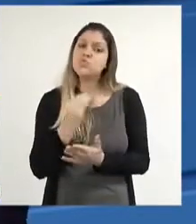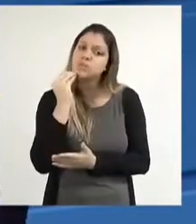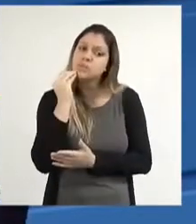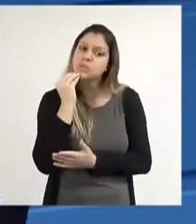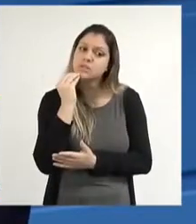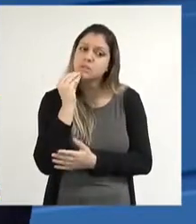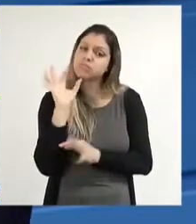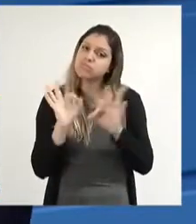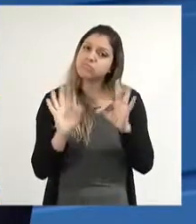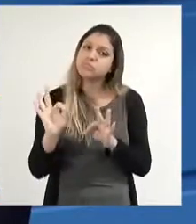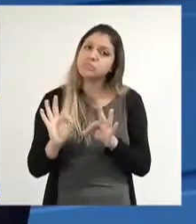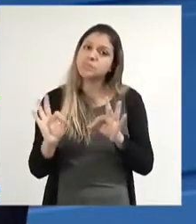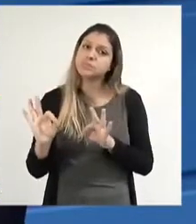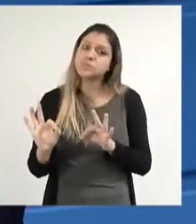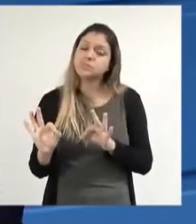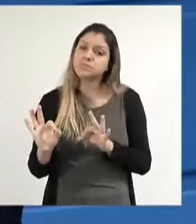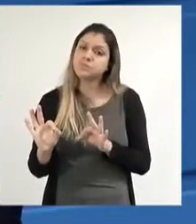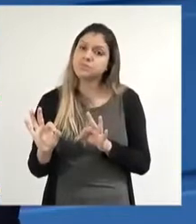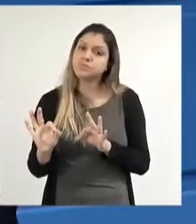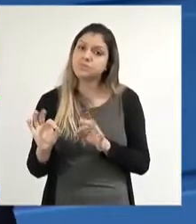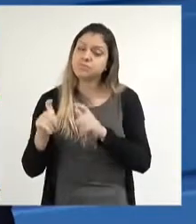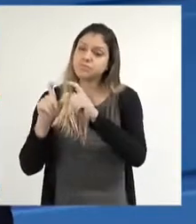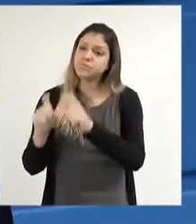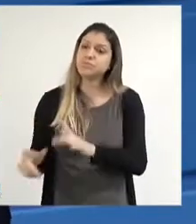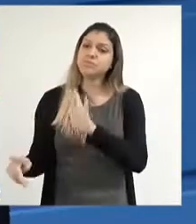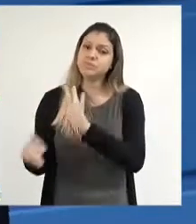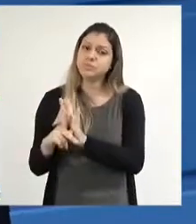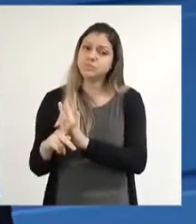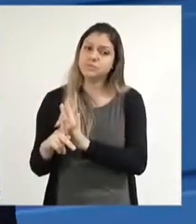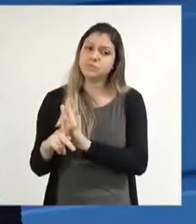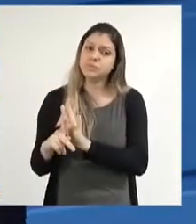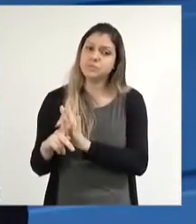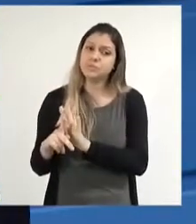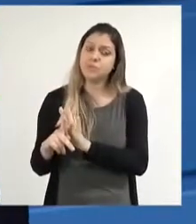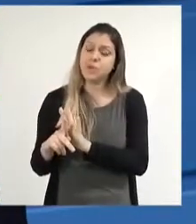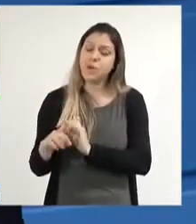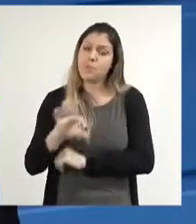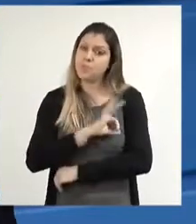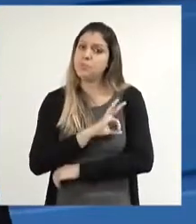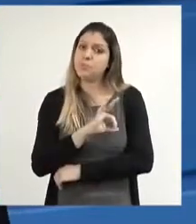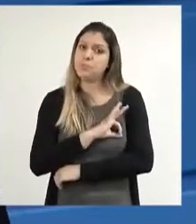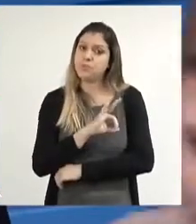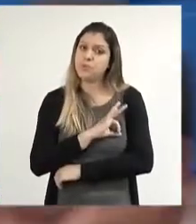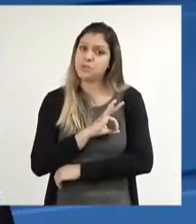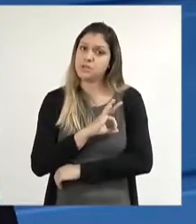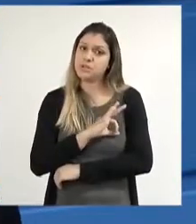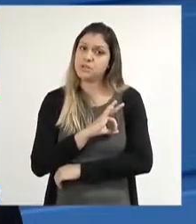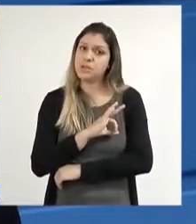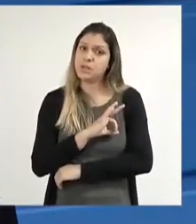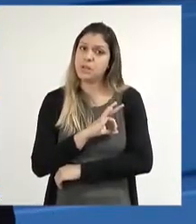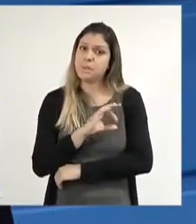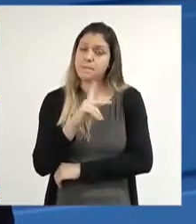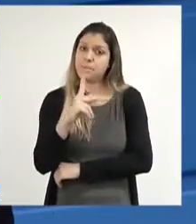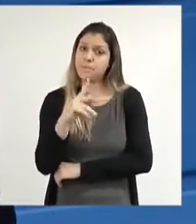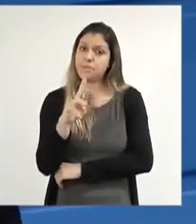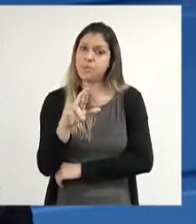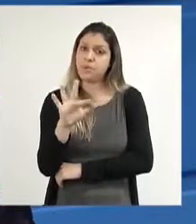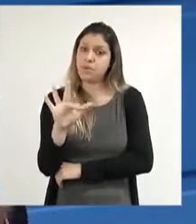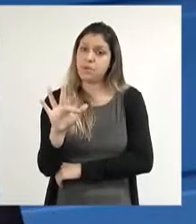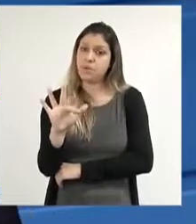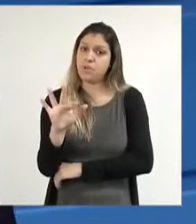de uma base da Polícia Rodoviária Estadual no município de Navidaí. É importante uma